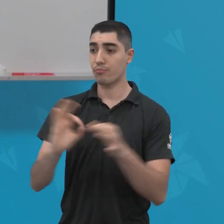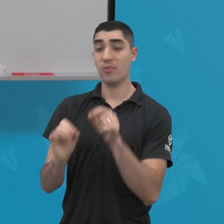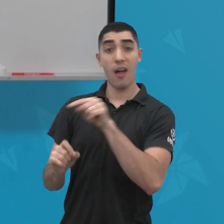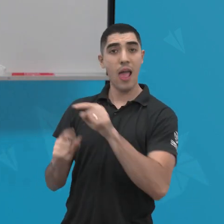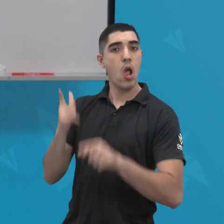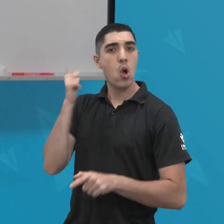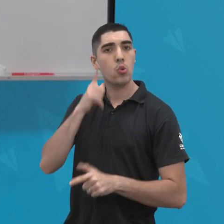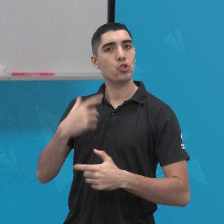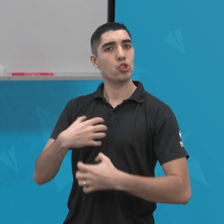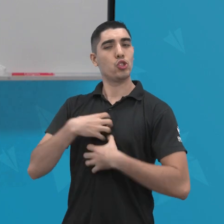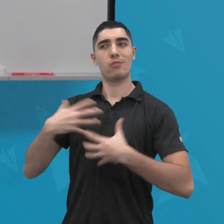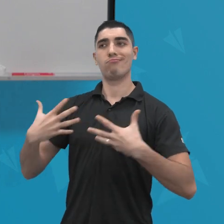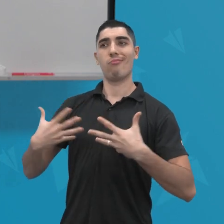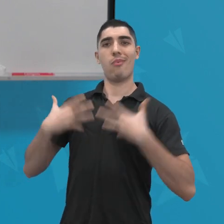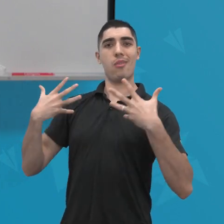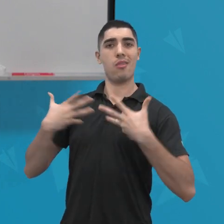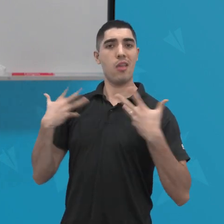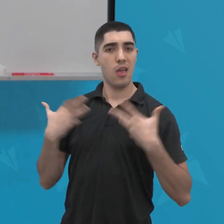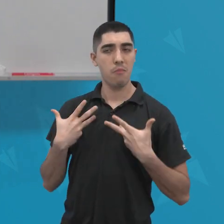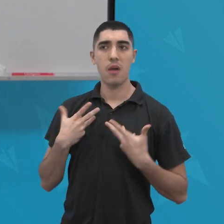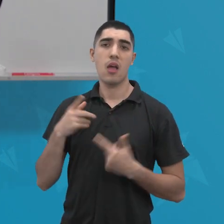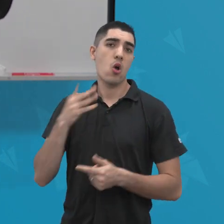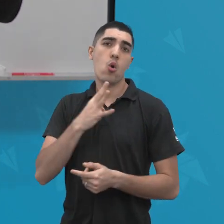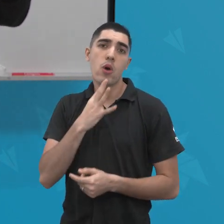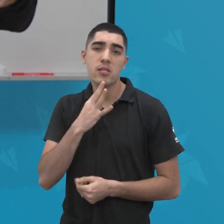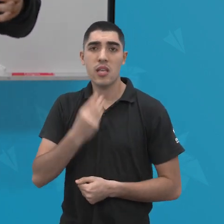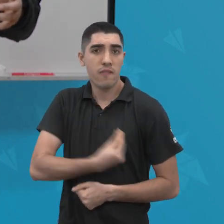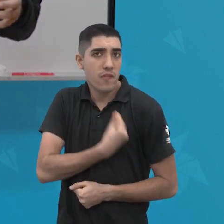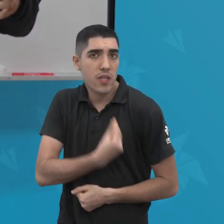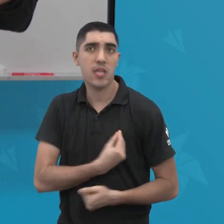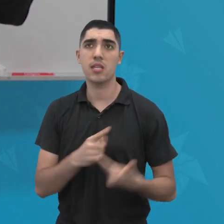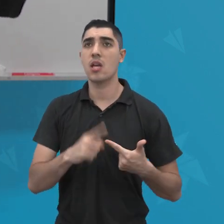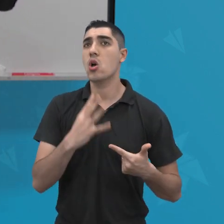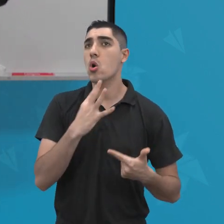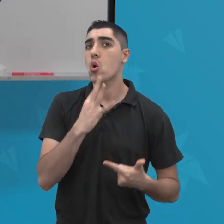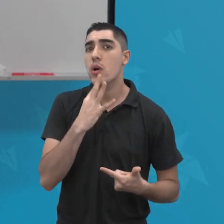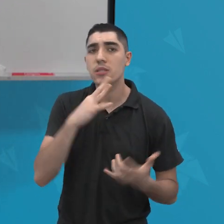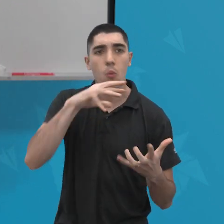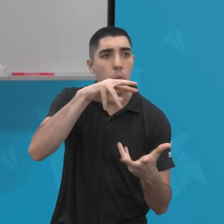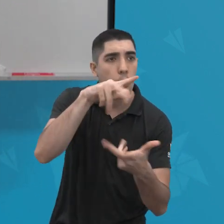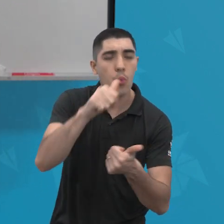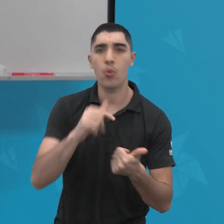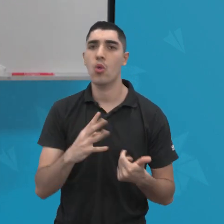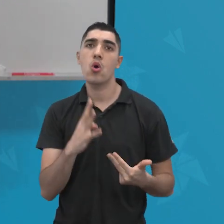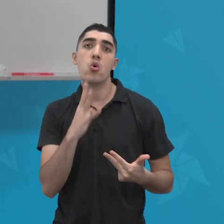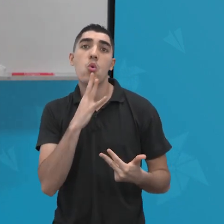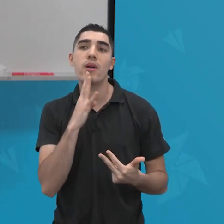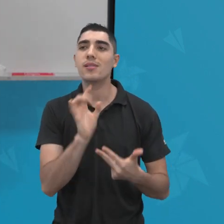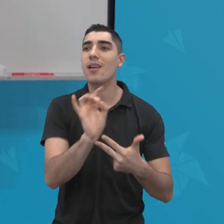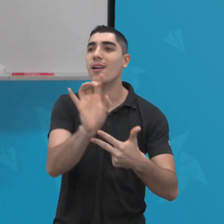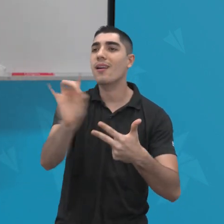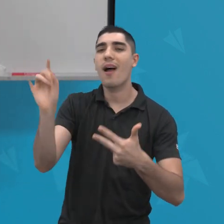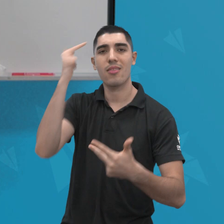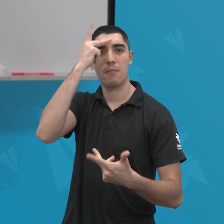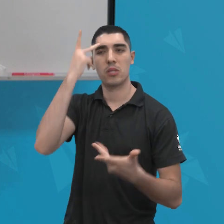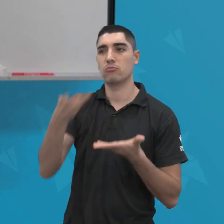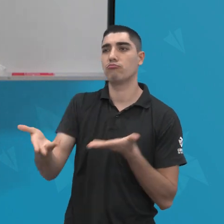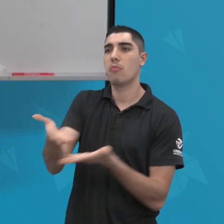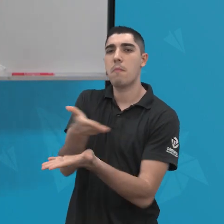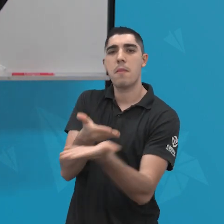dessas pessoas em relação à vida, em relação ao mundo, em relação umas às